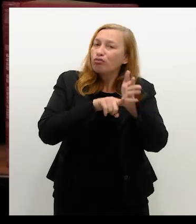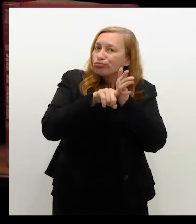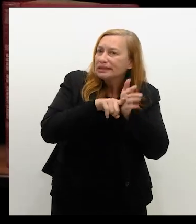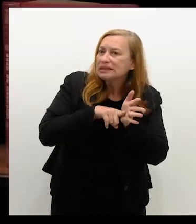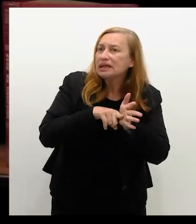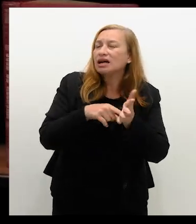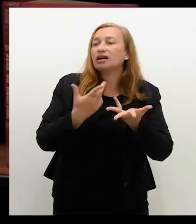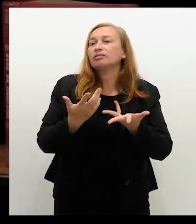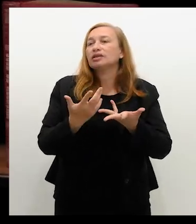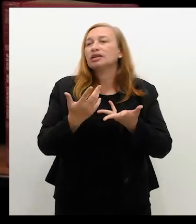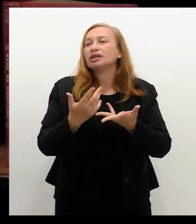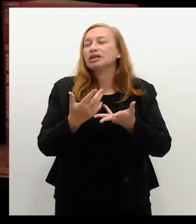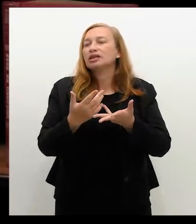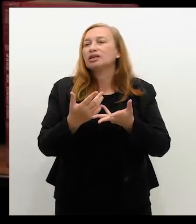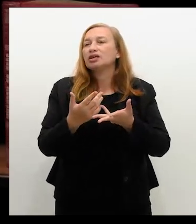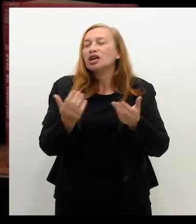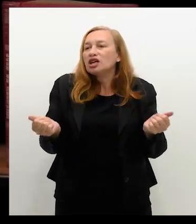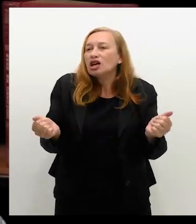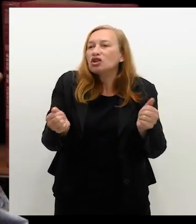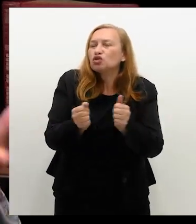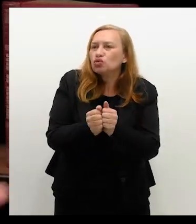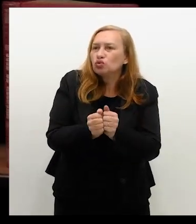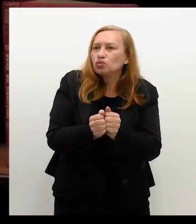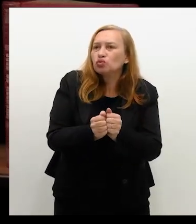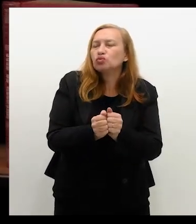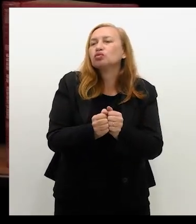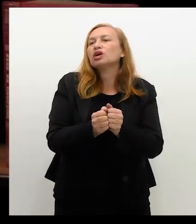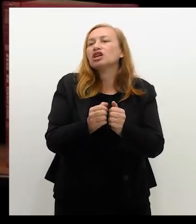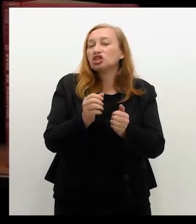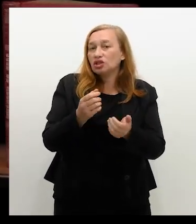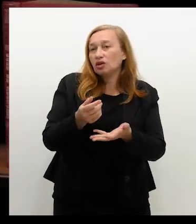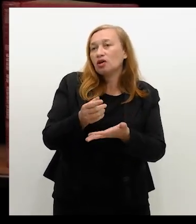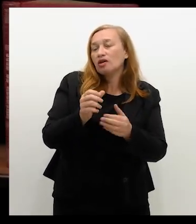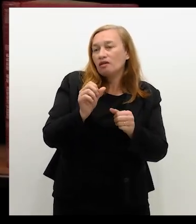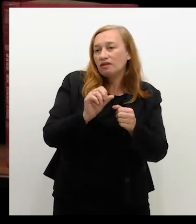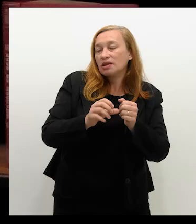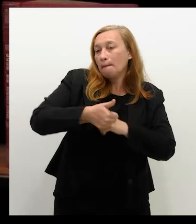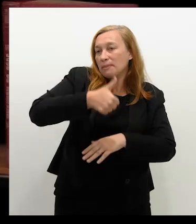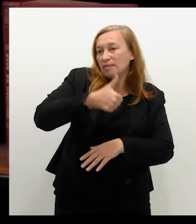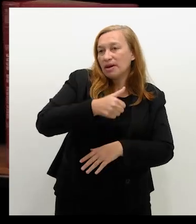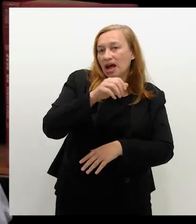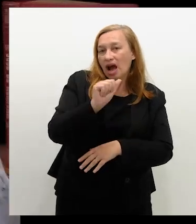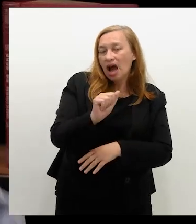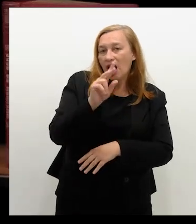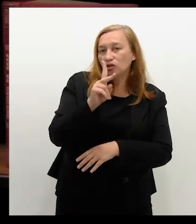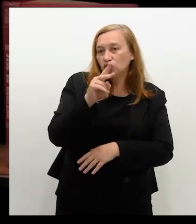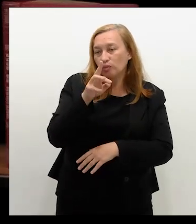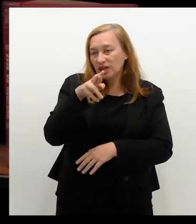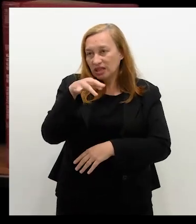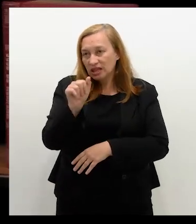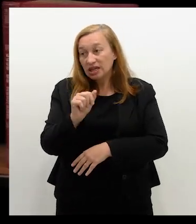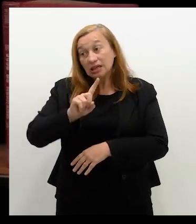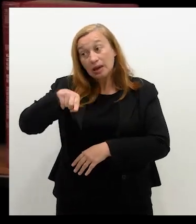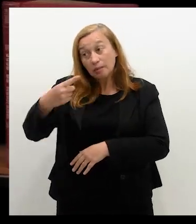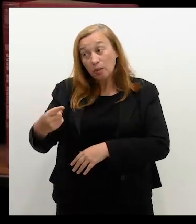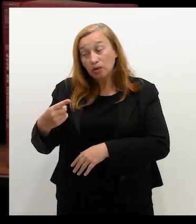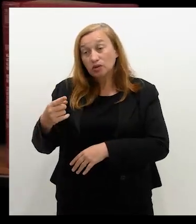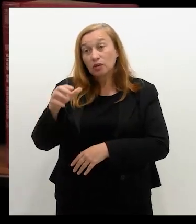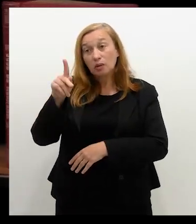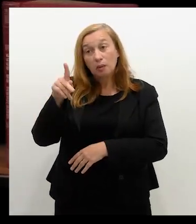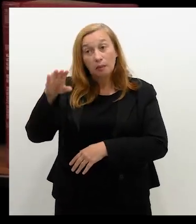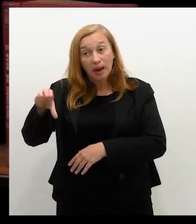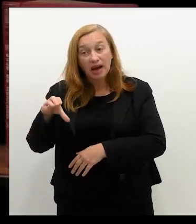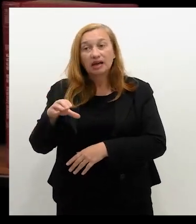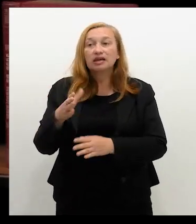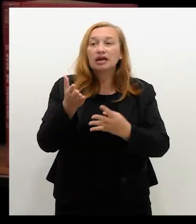exame que ele é feito junto, geralmente a gente faz a audiometria primeiro para saber o nível de audição do paciente e a gente segue com esse exame. É um exame que às